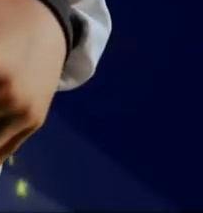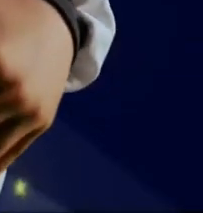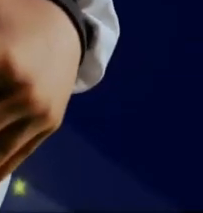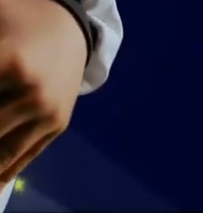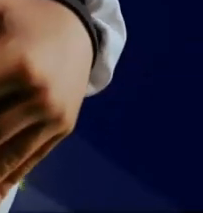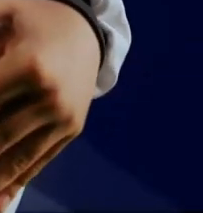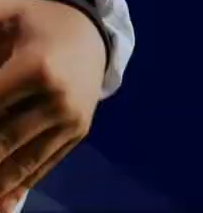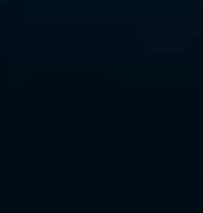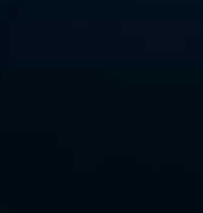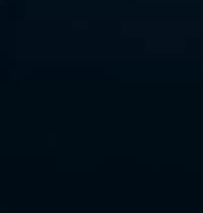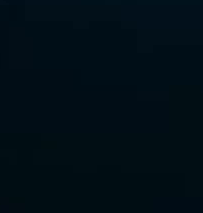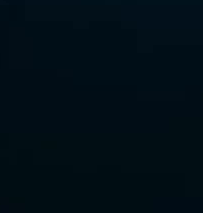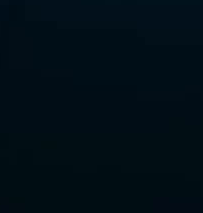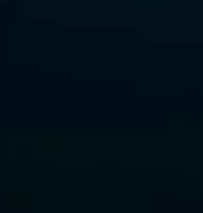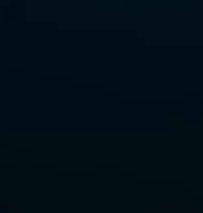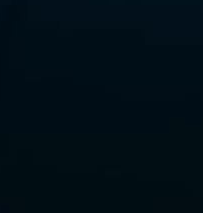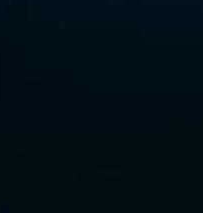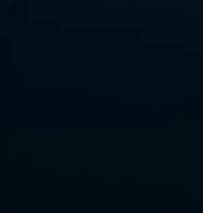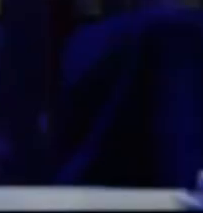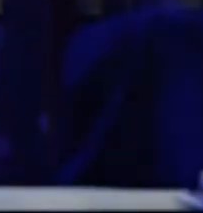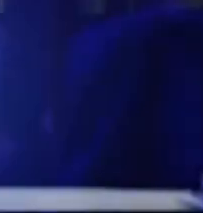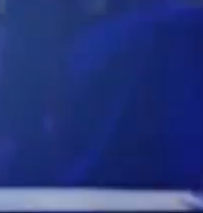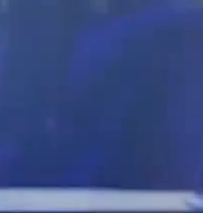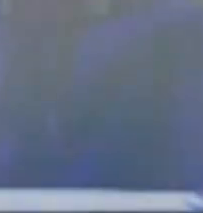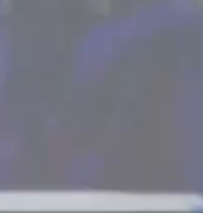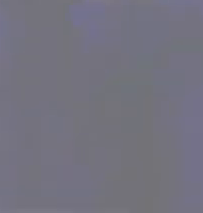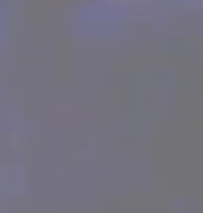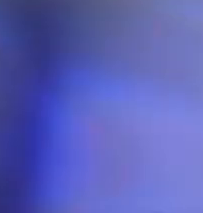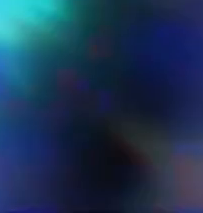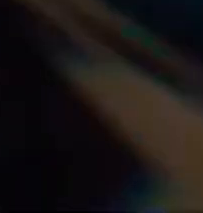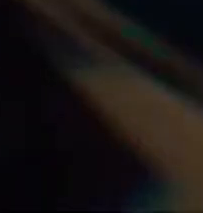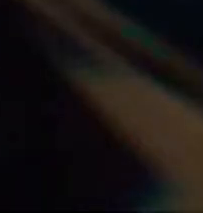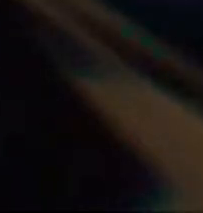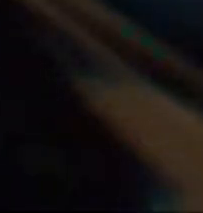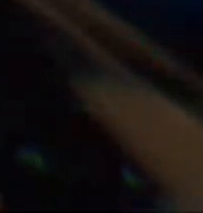páginas o mundo